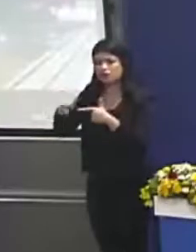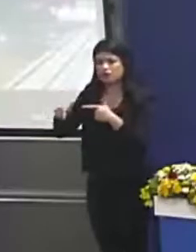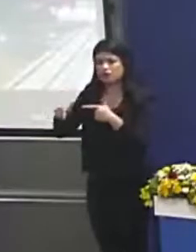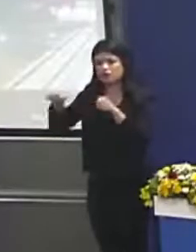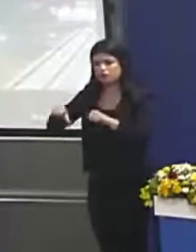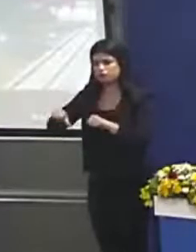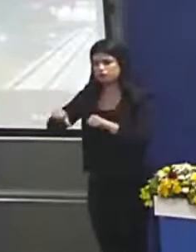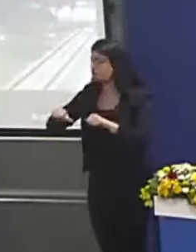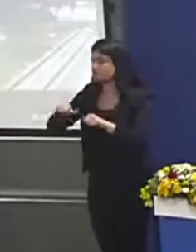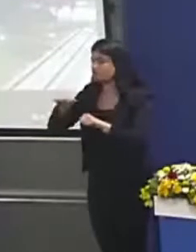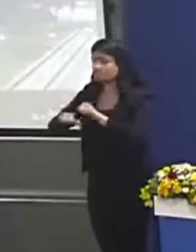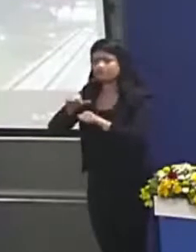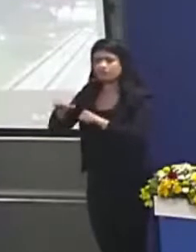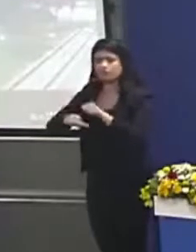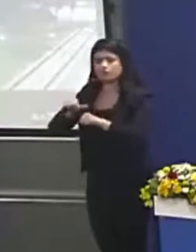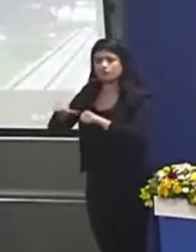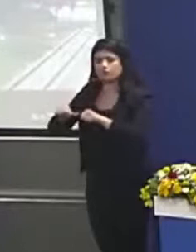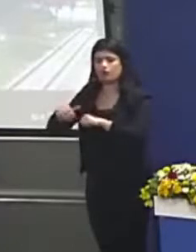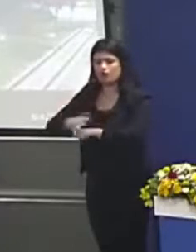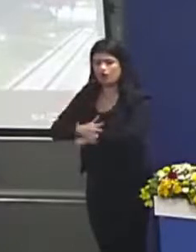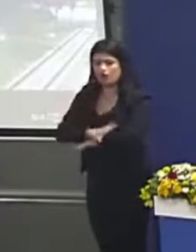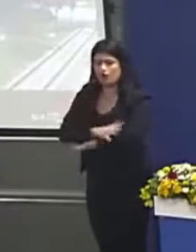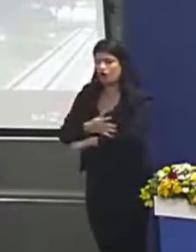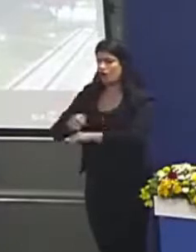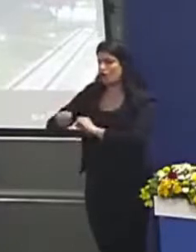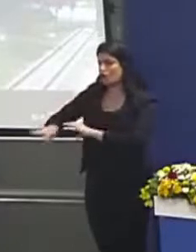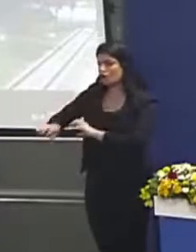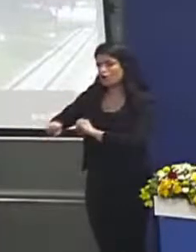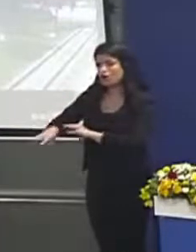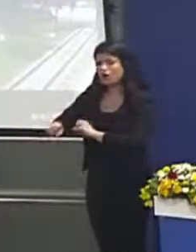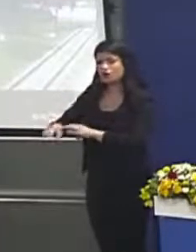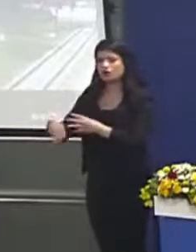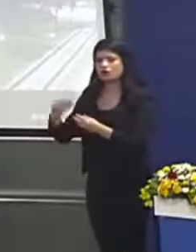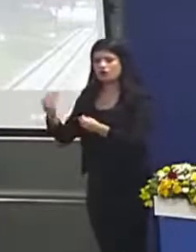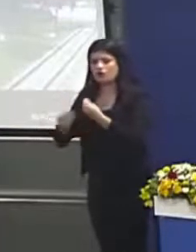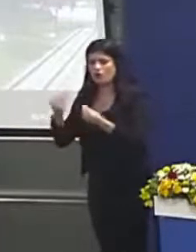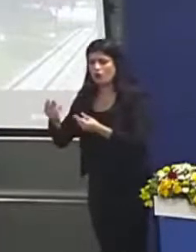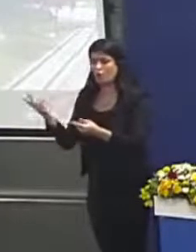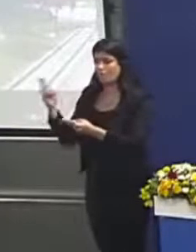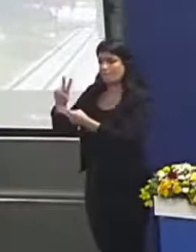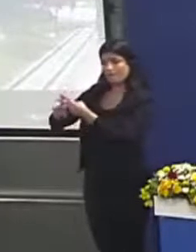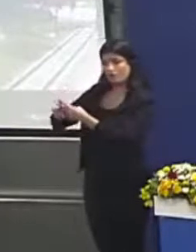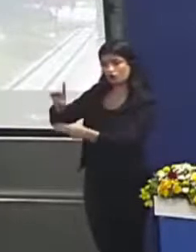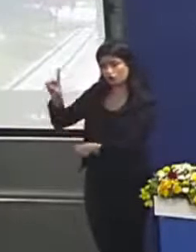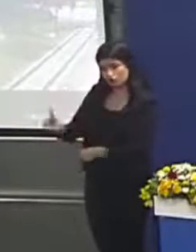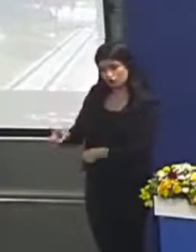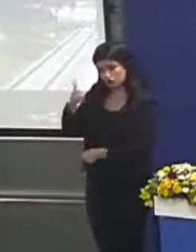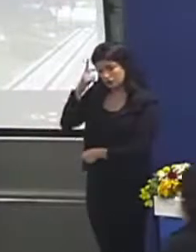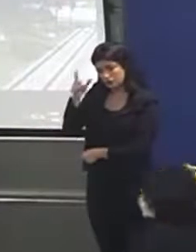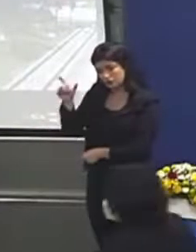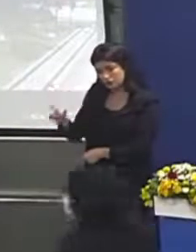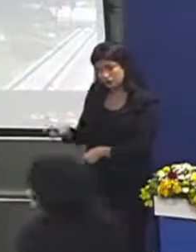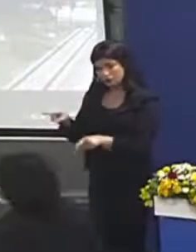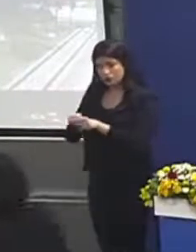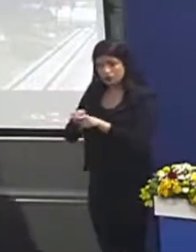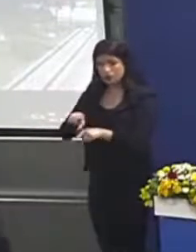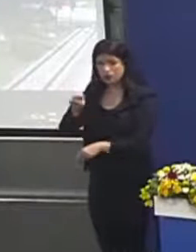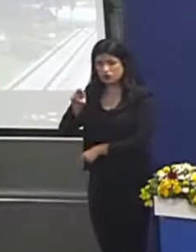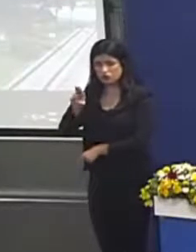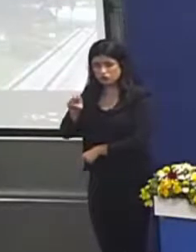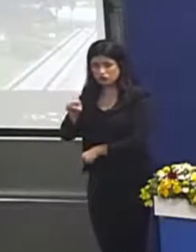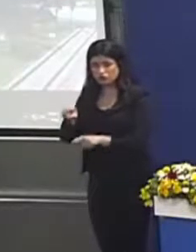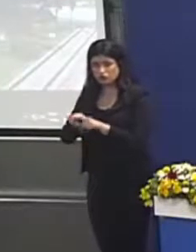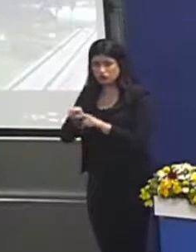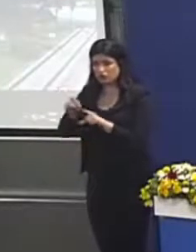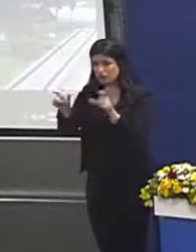sistema educacional, aos aviltamentos de direitos do sistema prisional, a precarização do SUS e do SUAS,